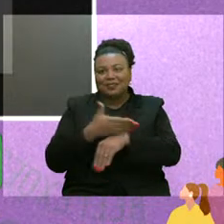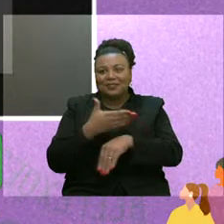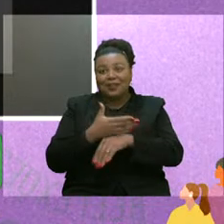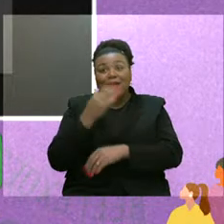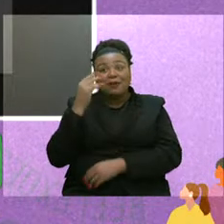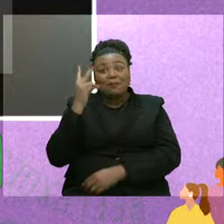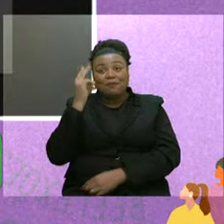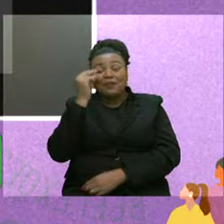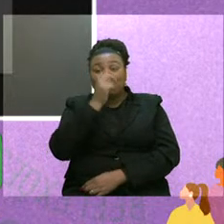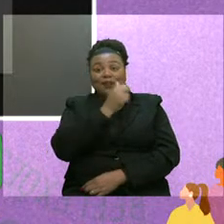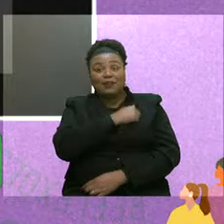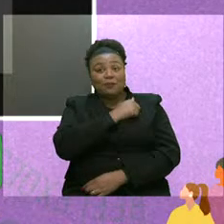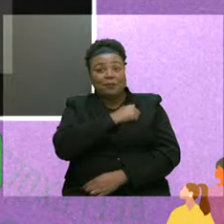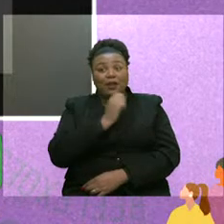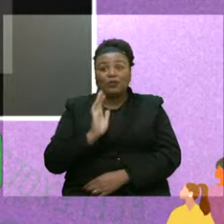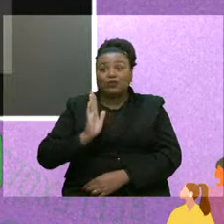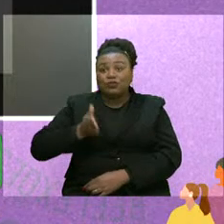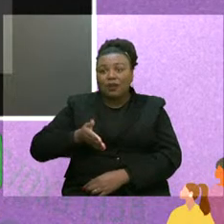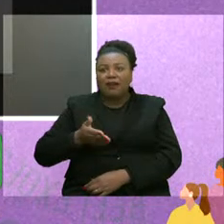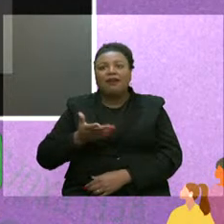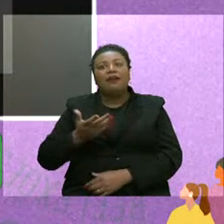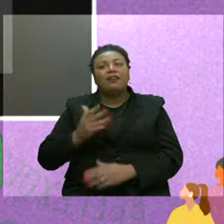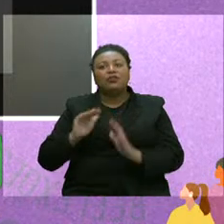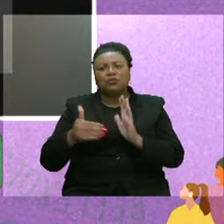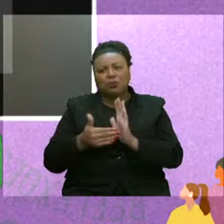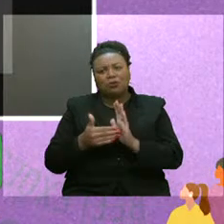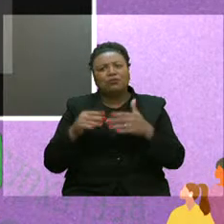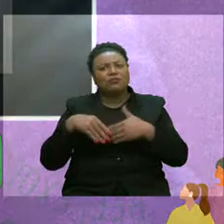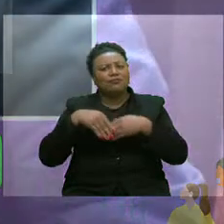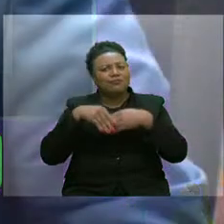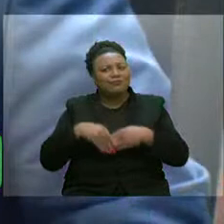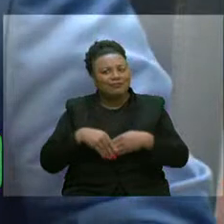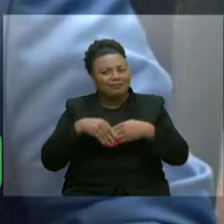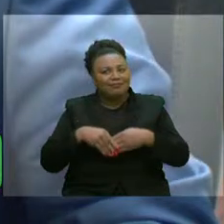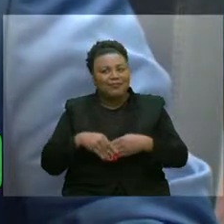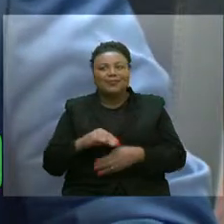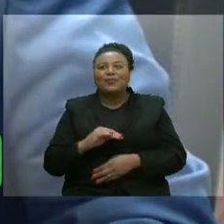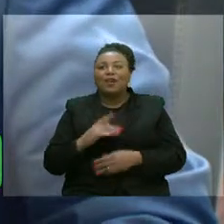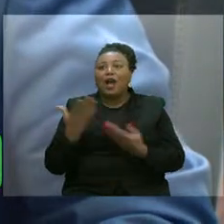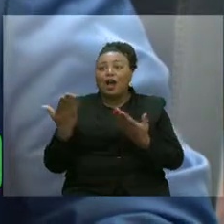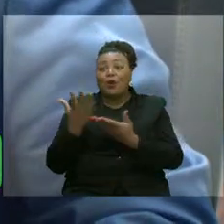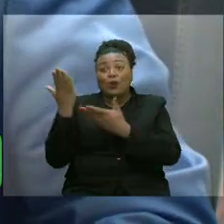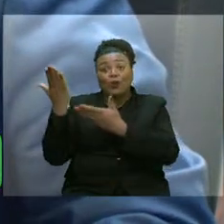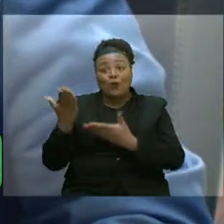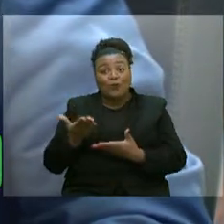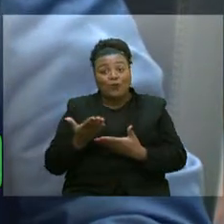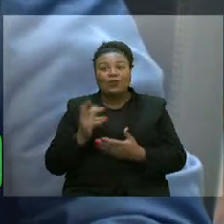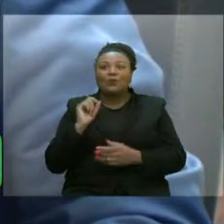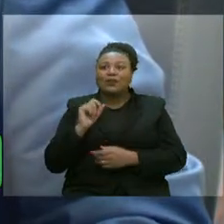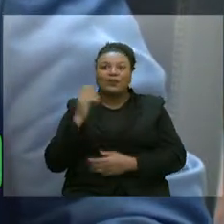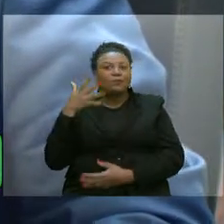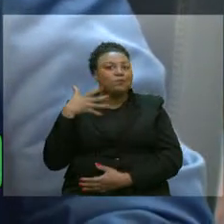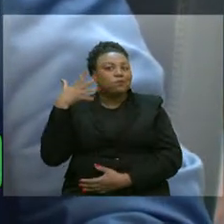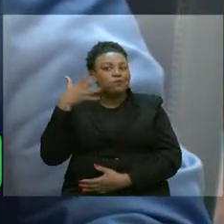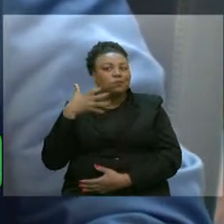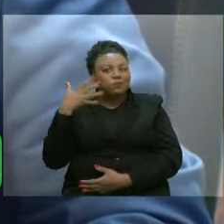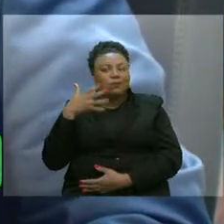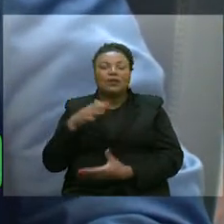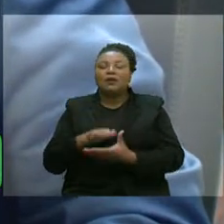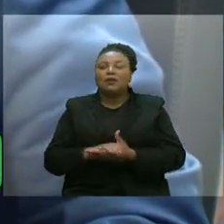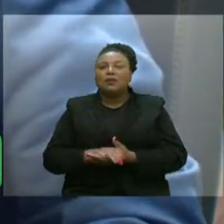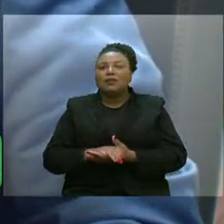prefeito Sebastião Melo já havia saudado, então considere-se todos saudados, cumprimentados, e vou passar imediatamente então a palavra